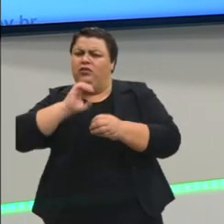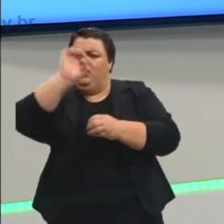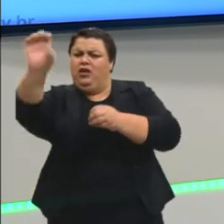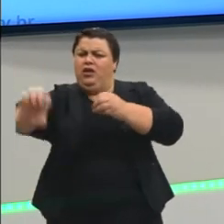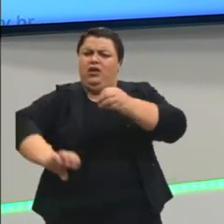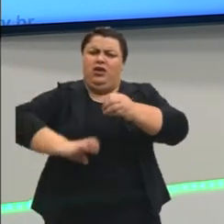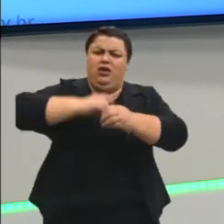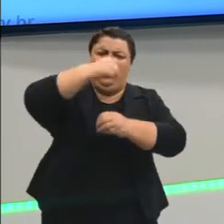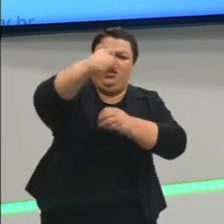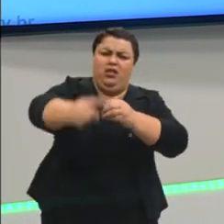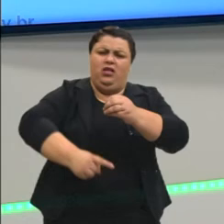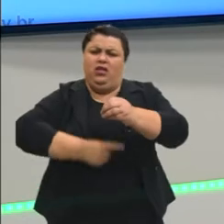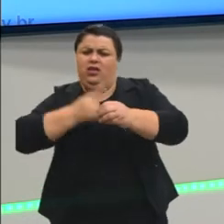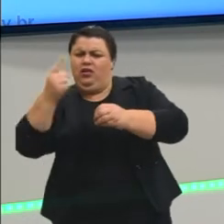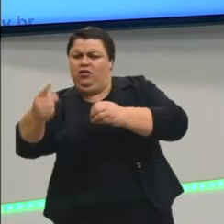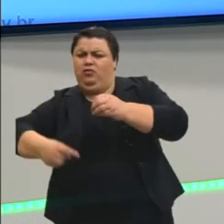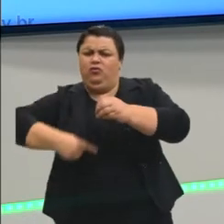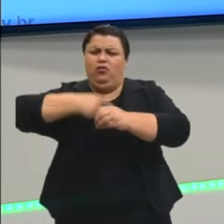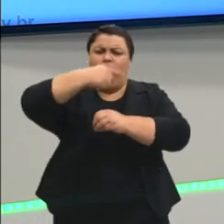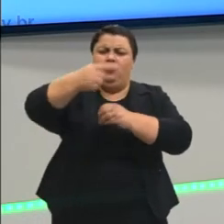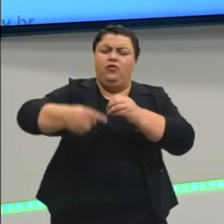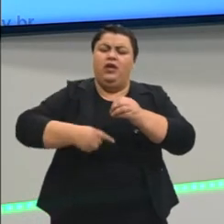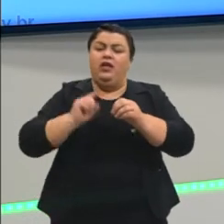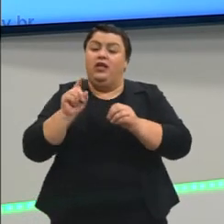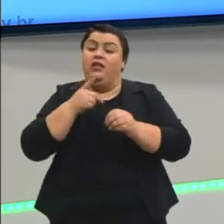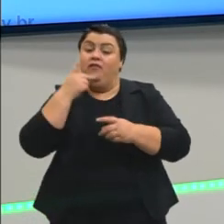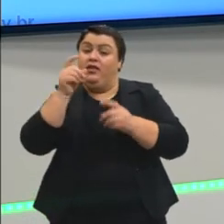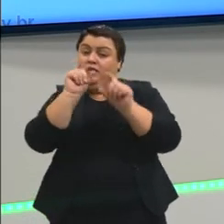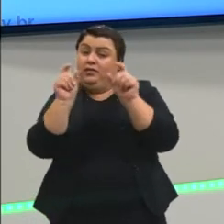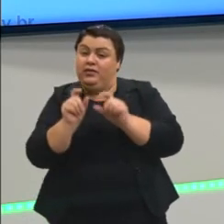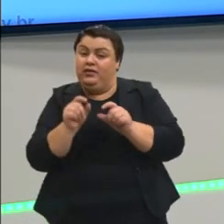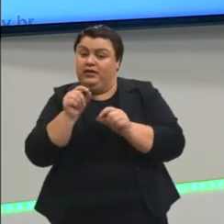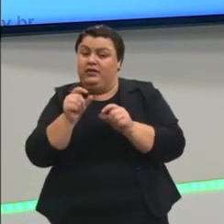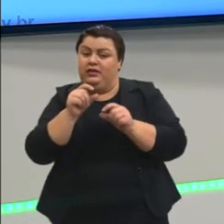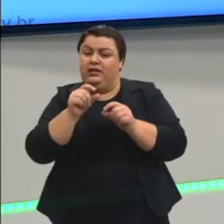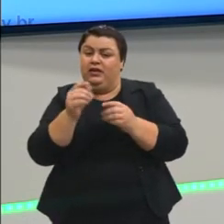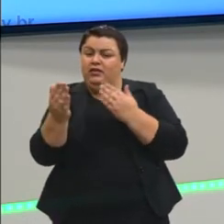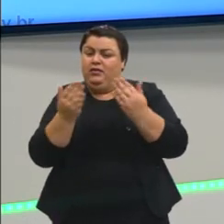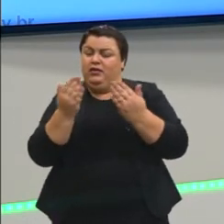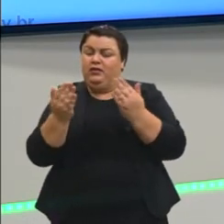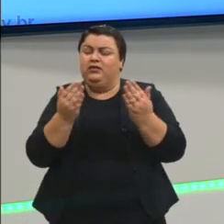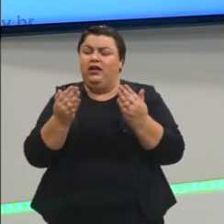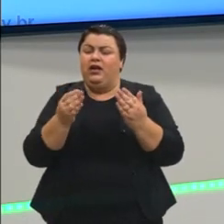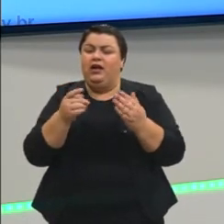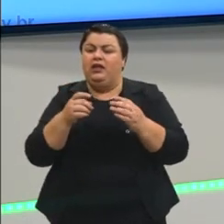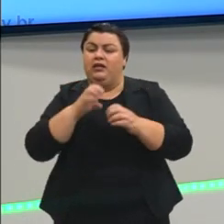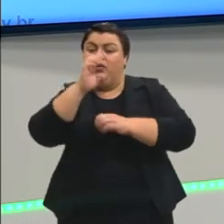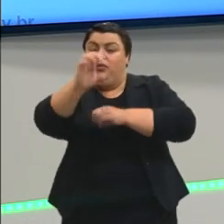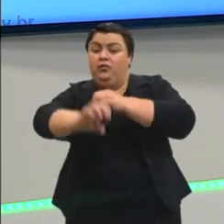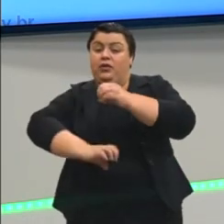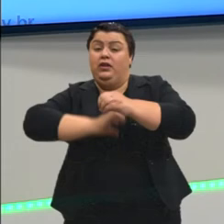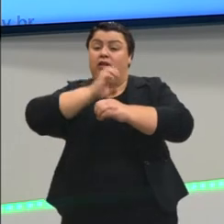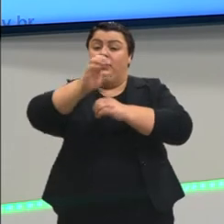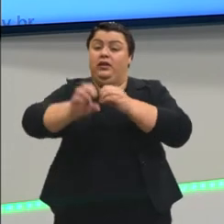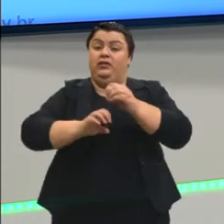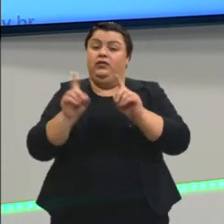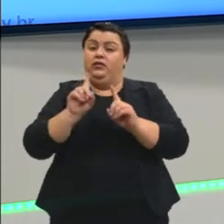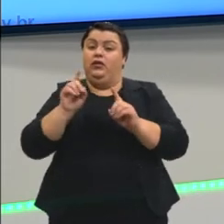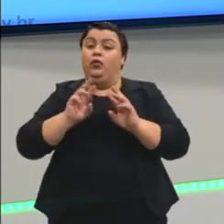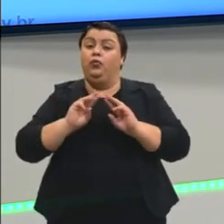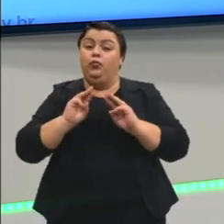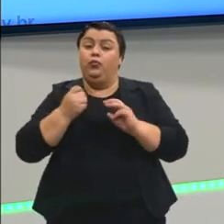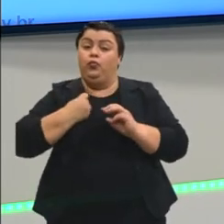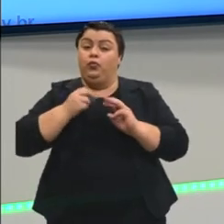fala sobre as semelhanças que existem entre as partículas os prótons os nêutrons e os elétrons e também é o número de